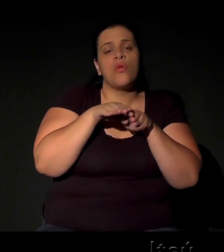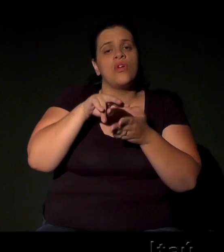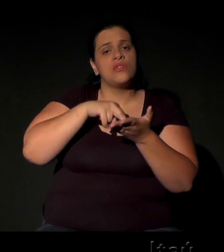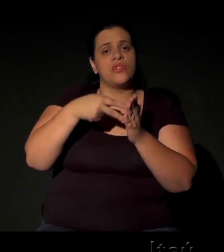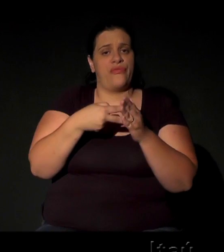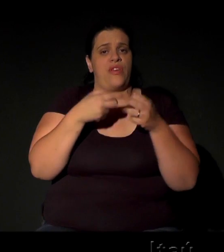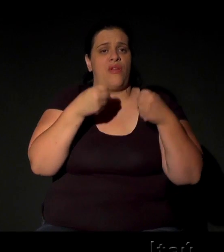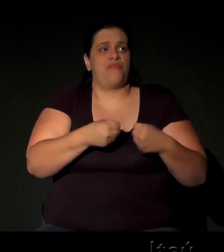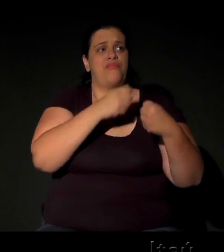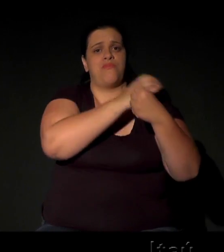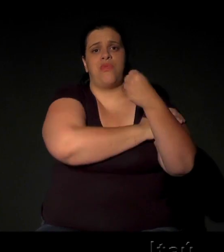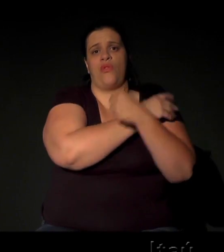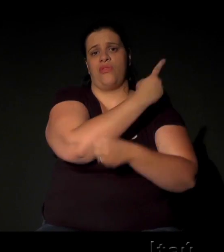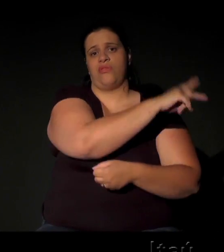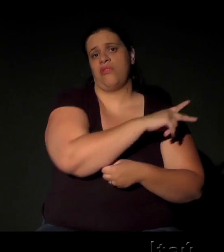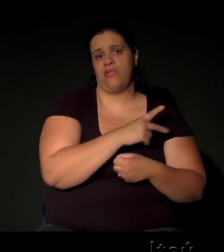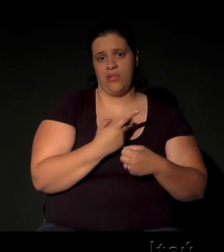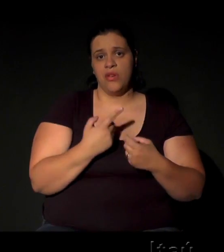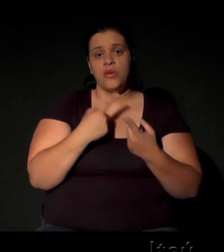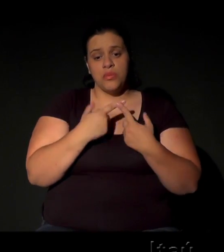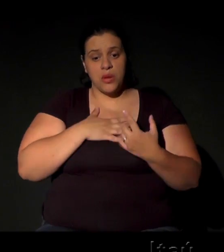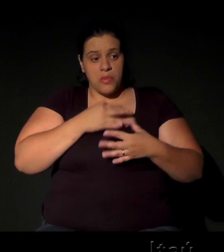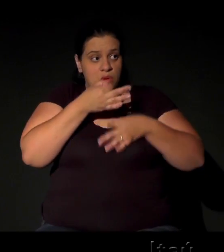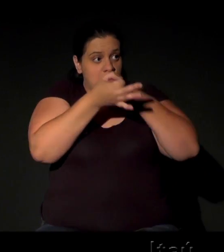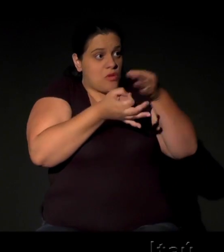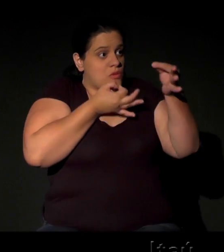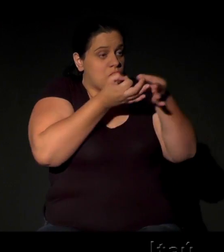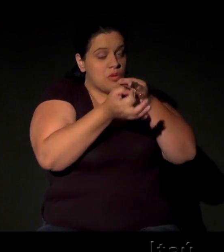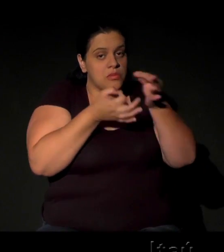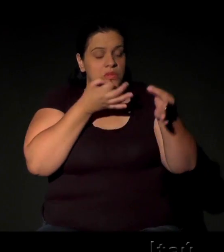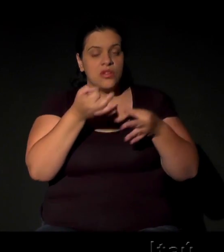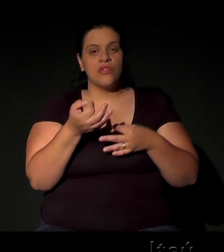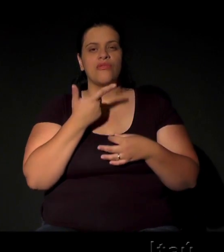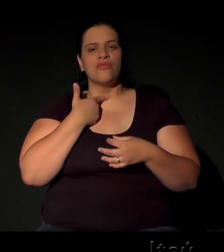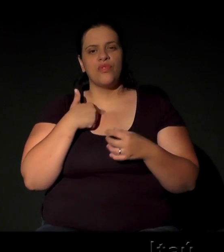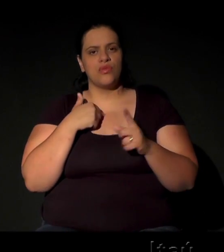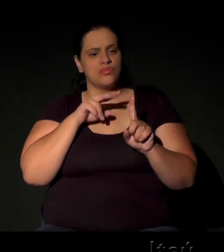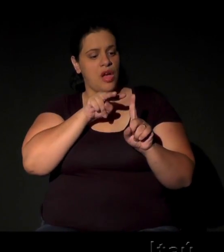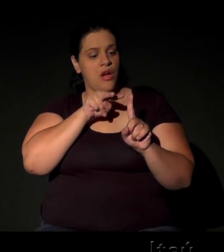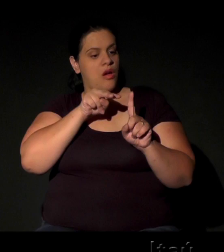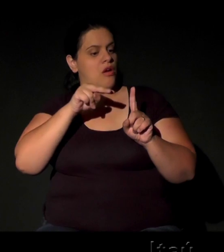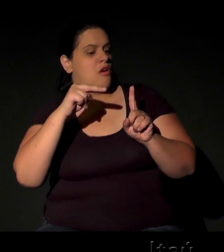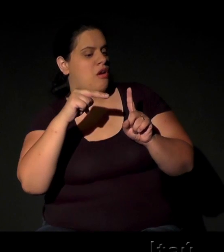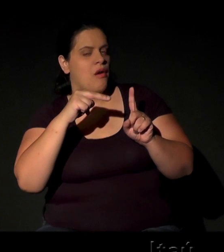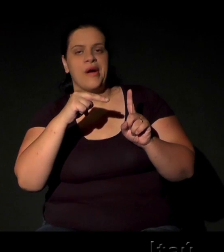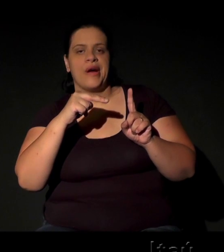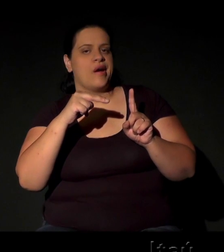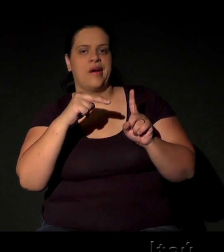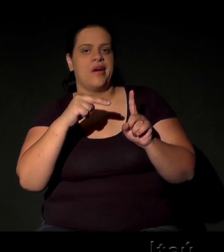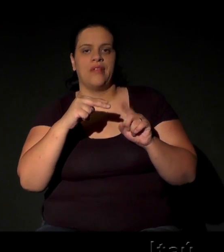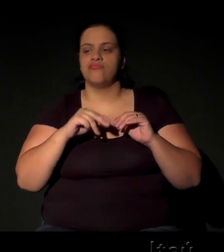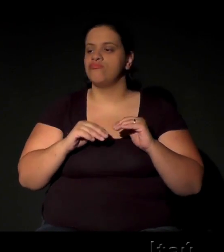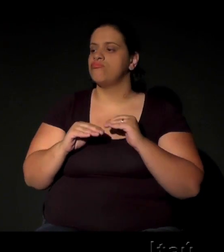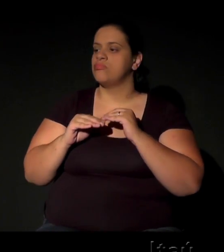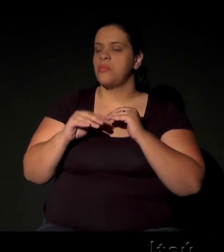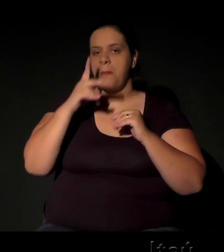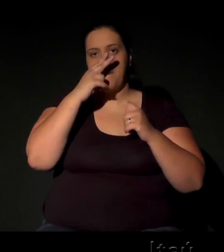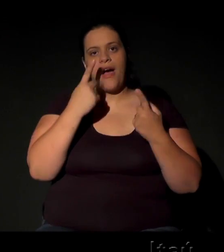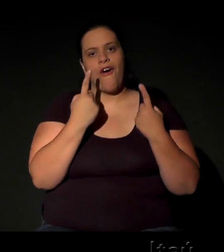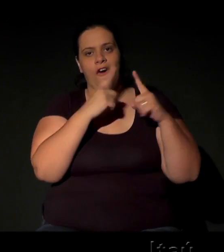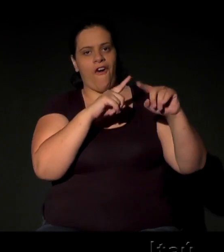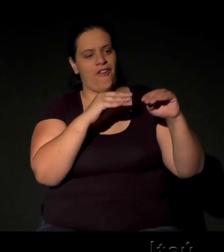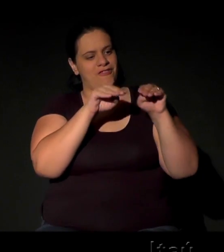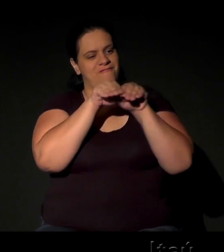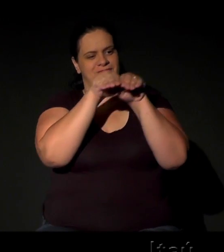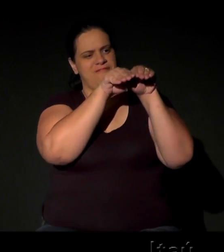Eh quer falar das nossas narrativas falar de outros olhares a gente está contrapondo batendo